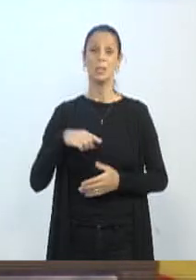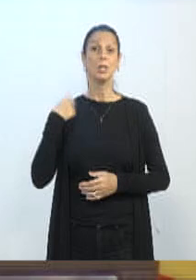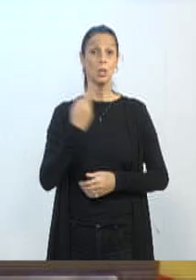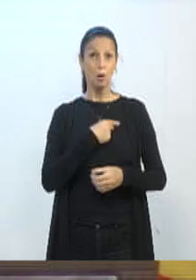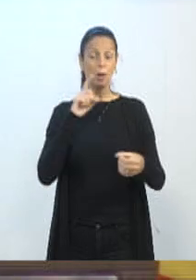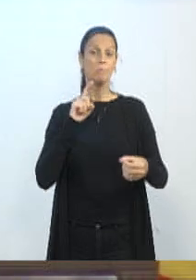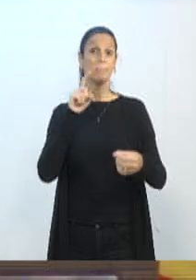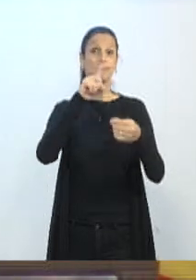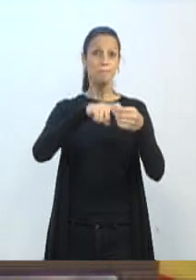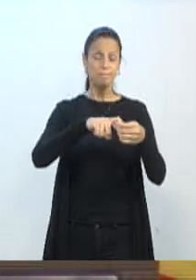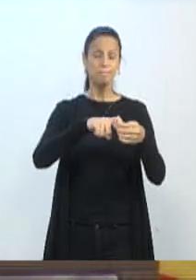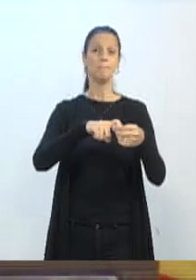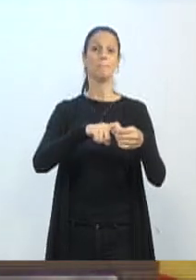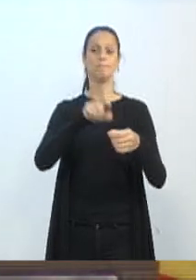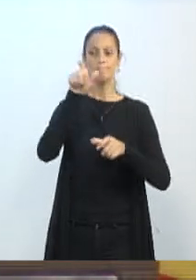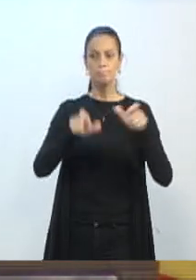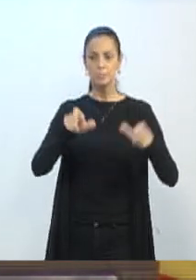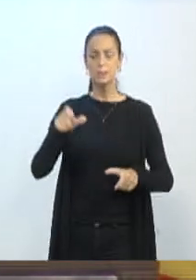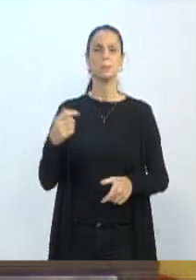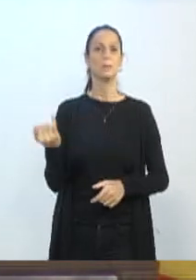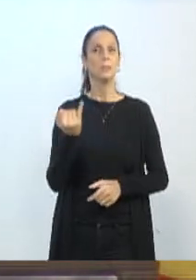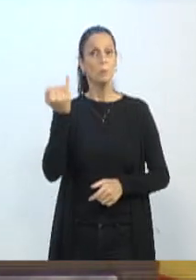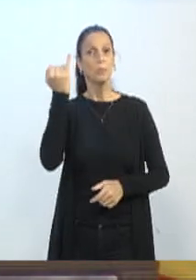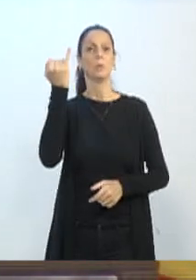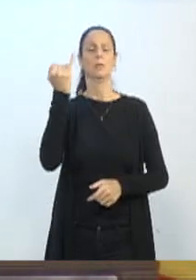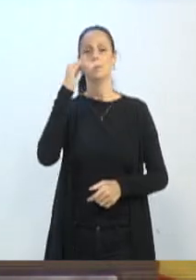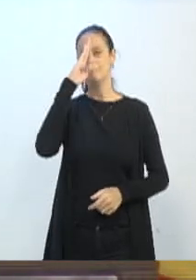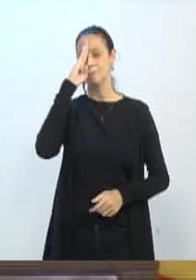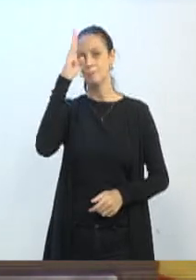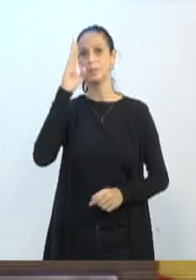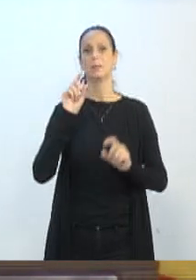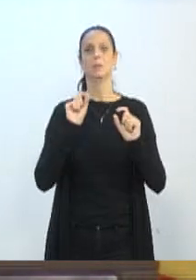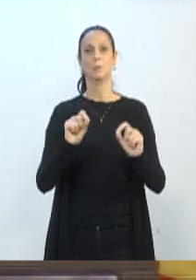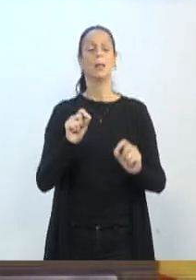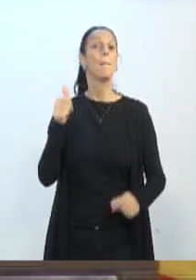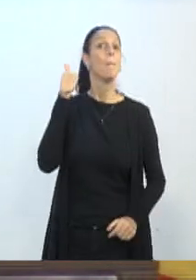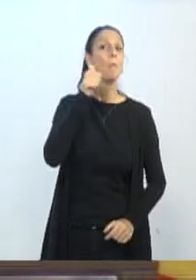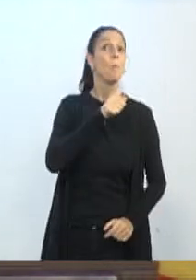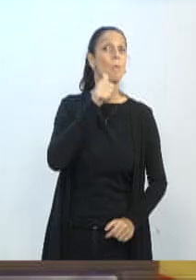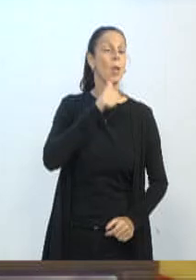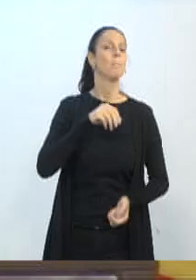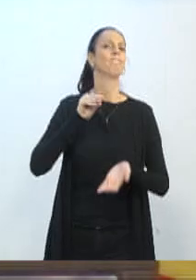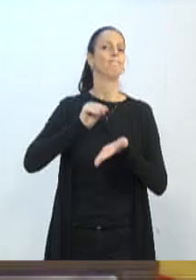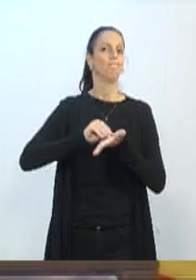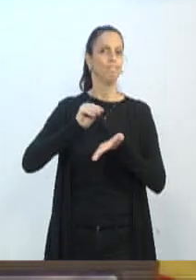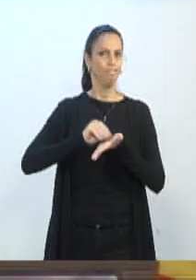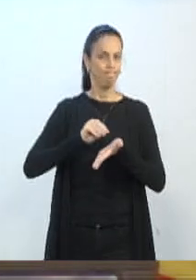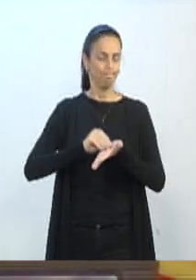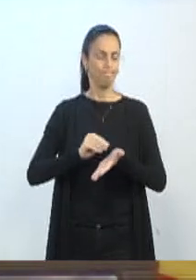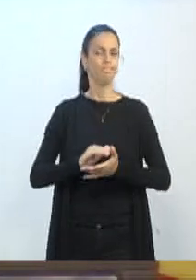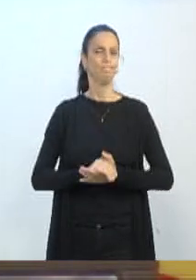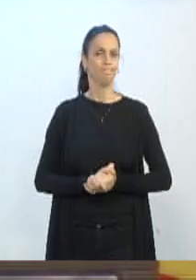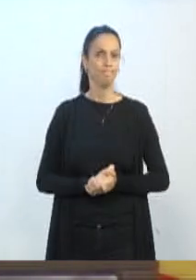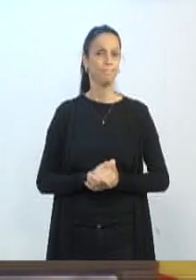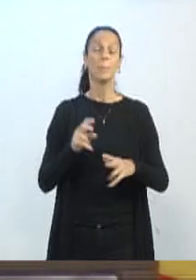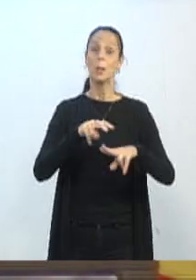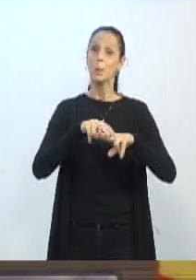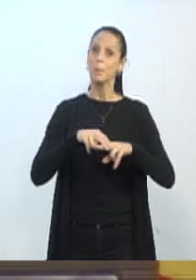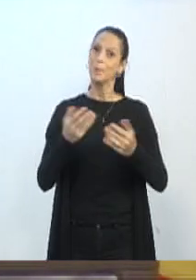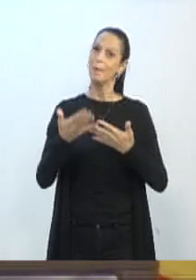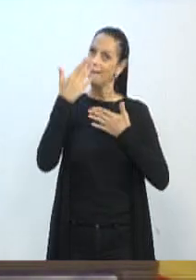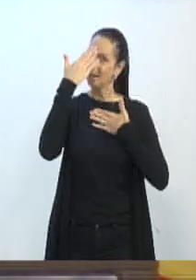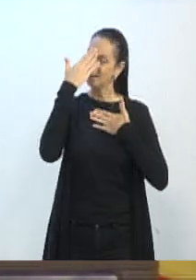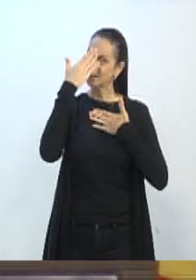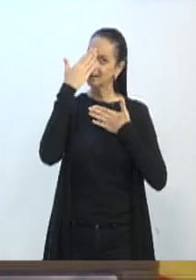pessoas importante e principalmente mulheres então eu quero aqui mais uma vez agradecer